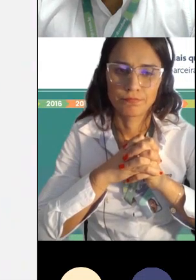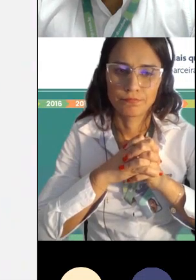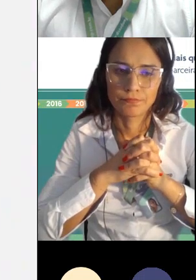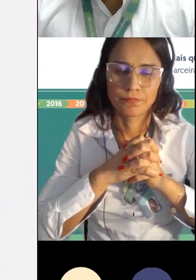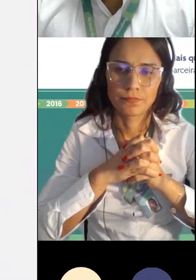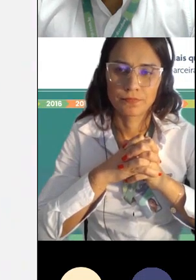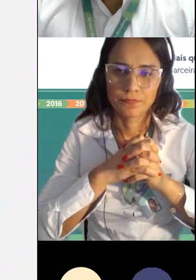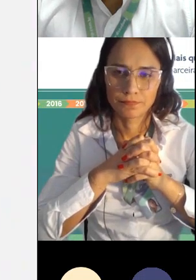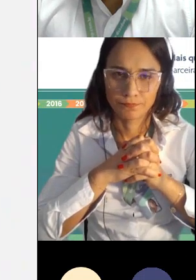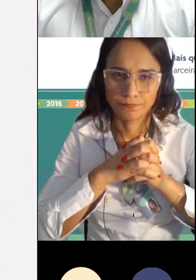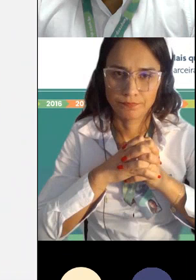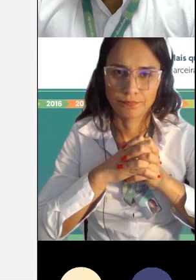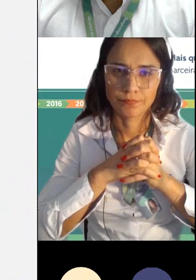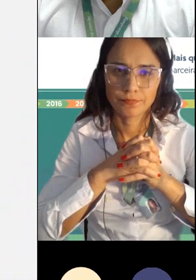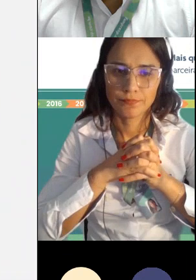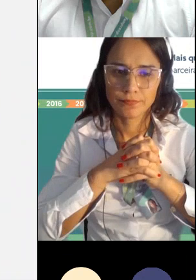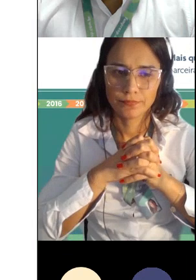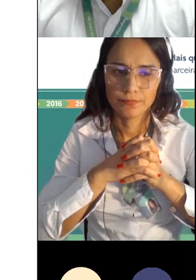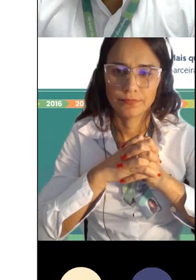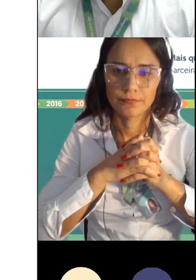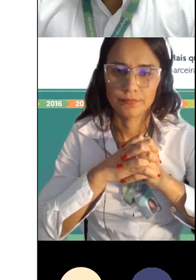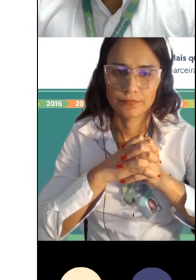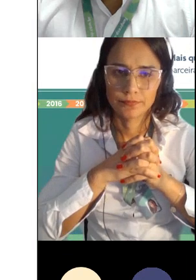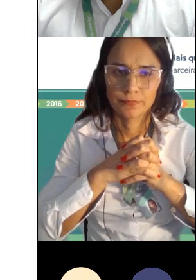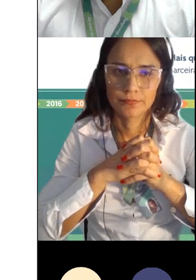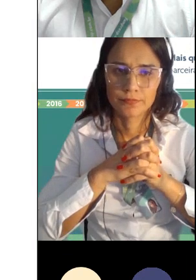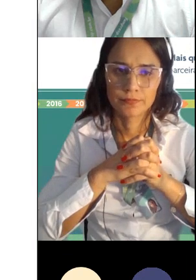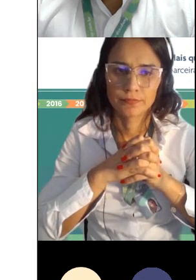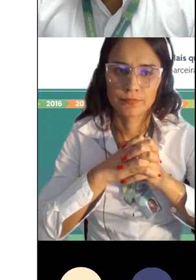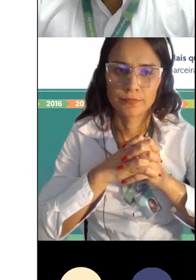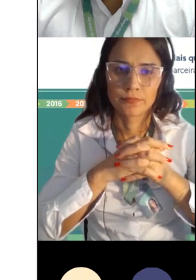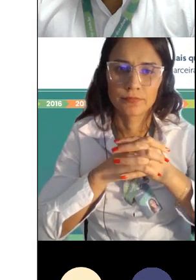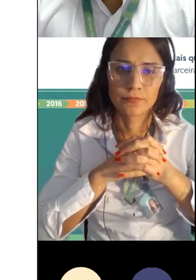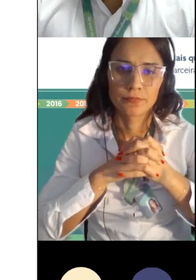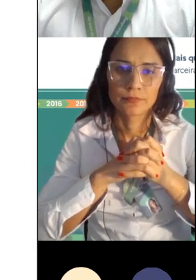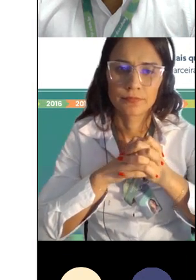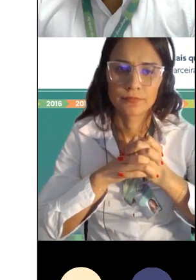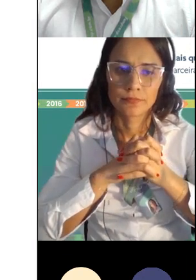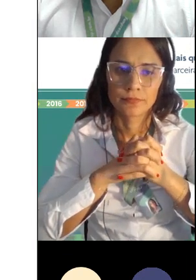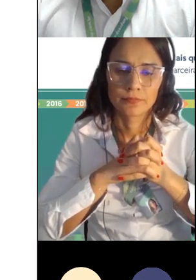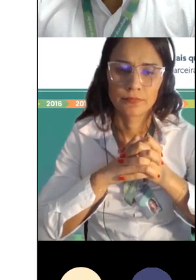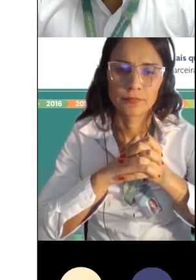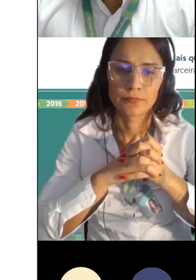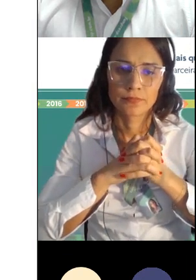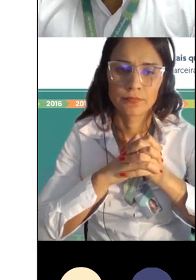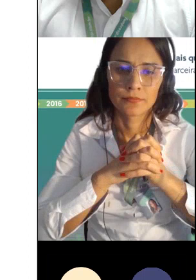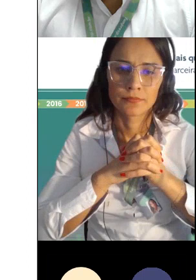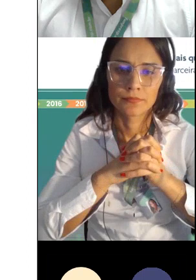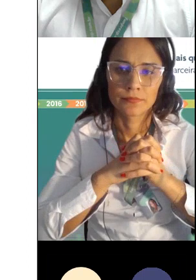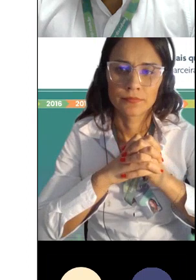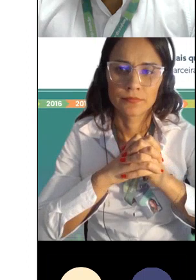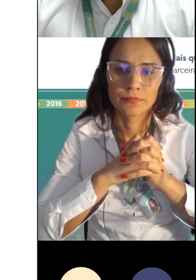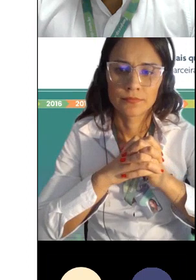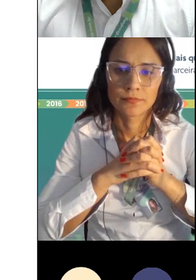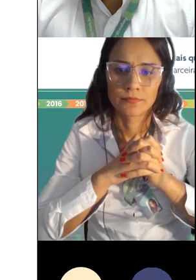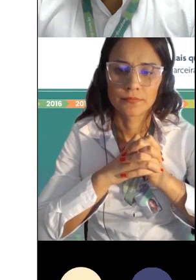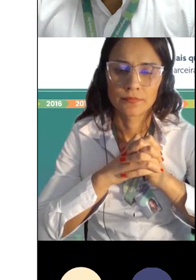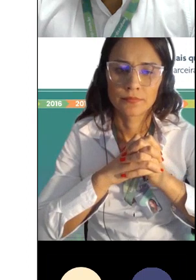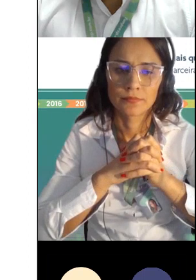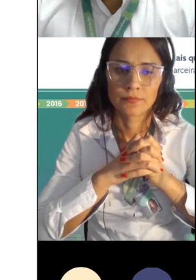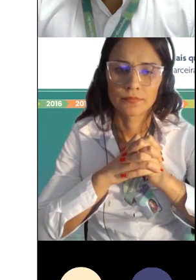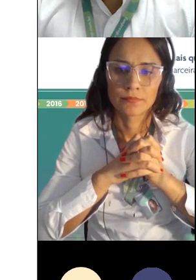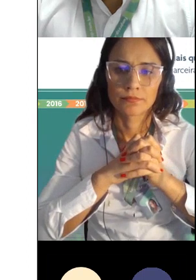quem tem família, para quem tem dependentes. Conclusão, não importa a regra da sua aposentadoria, se você está na